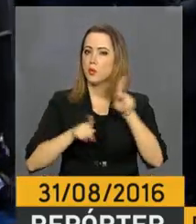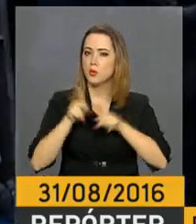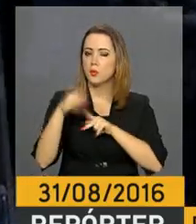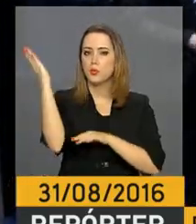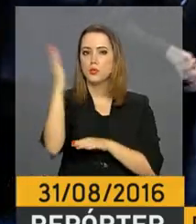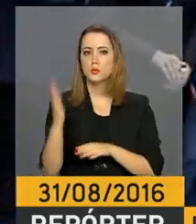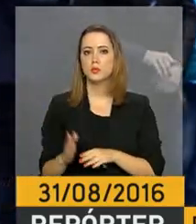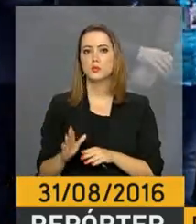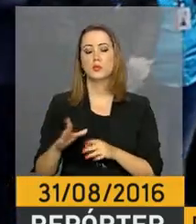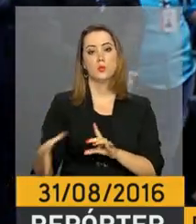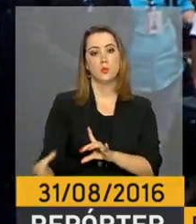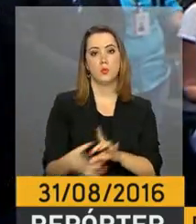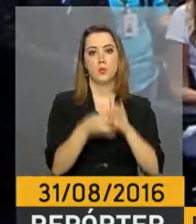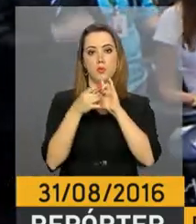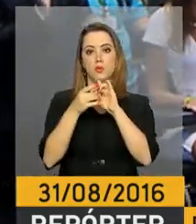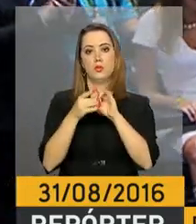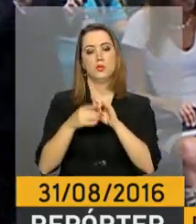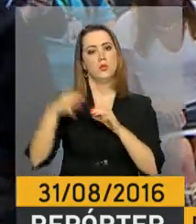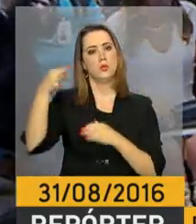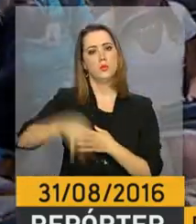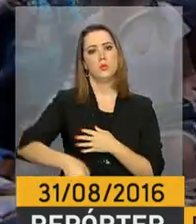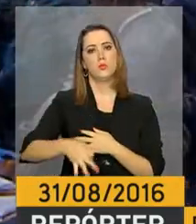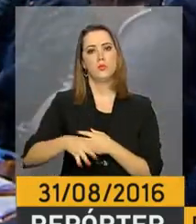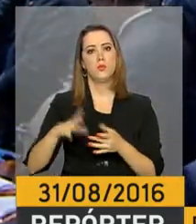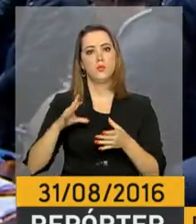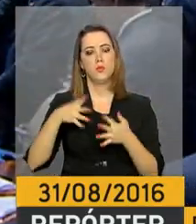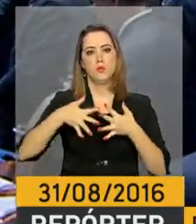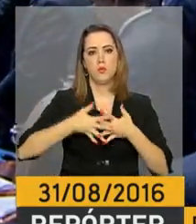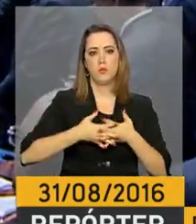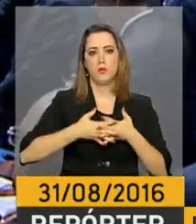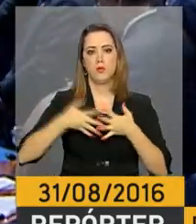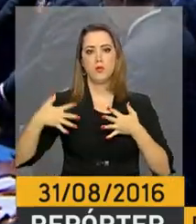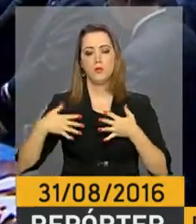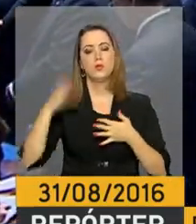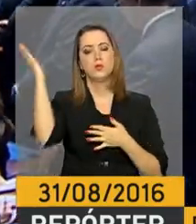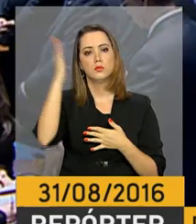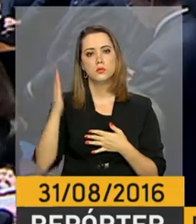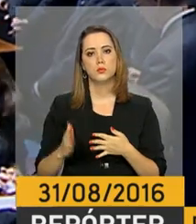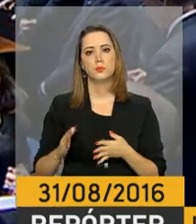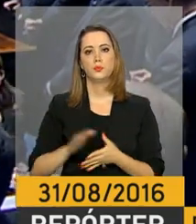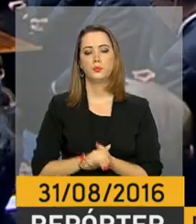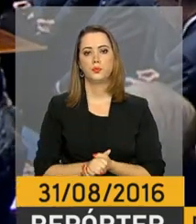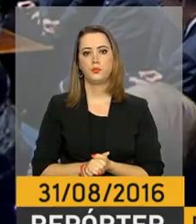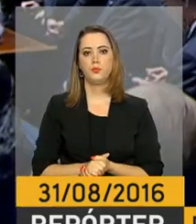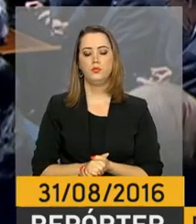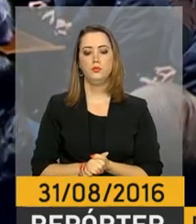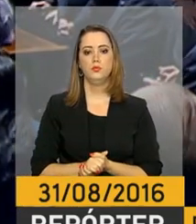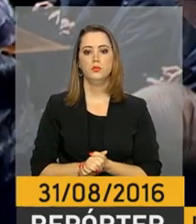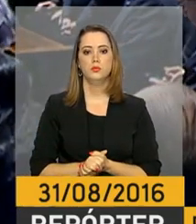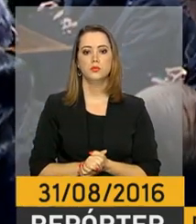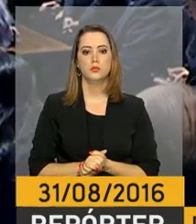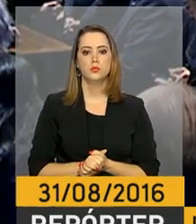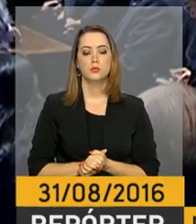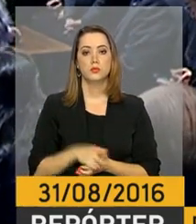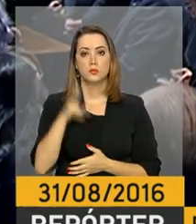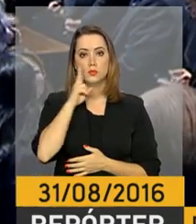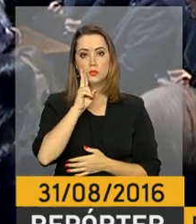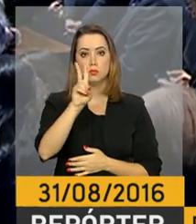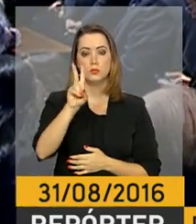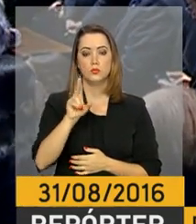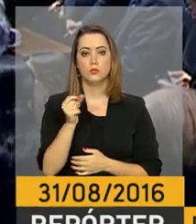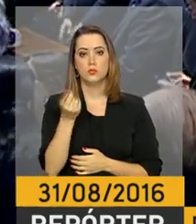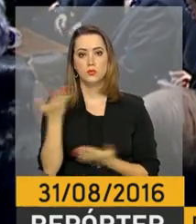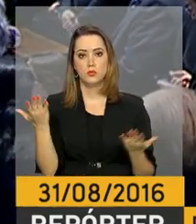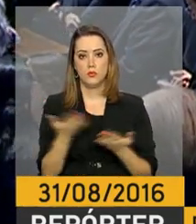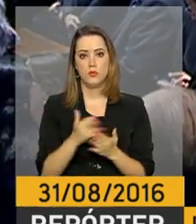brasileiro, sustentar a união, a integridade e a independência do Brasil. O plenário do